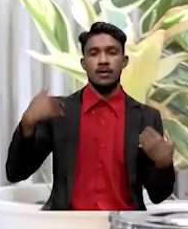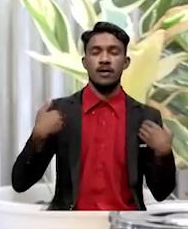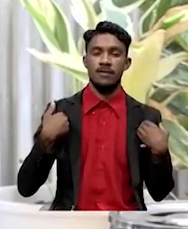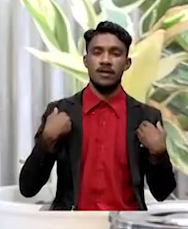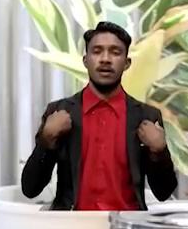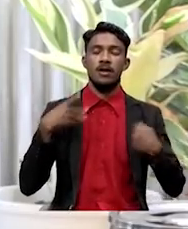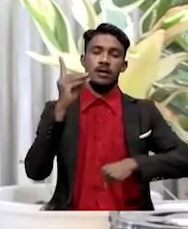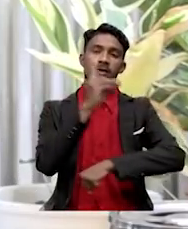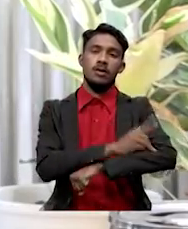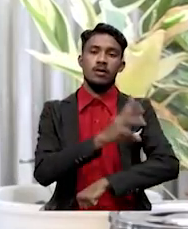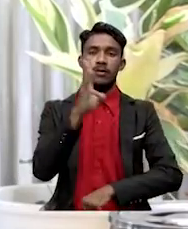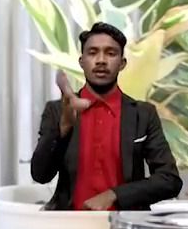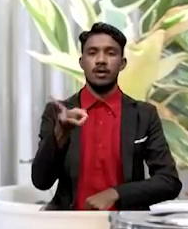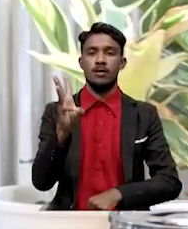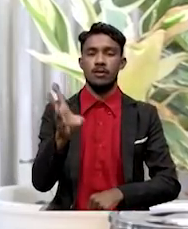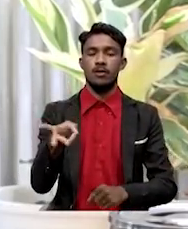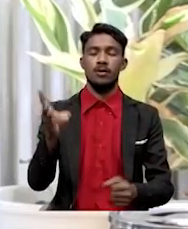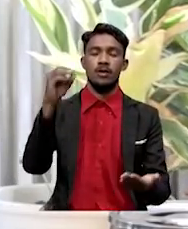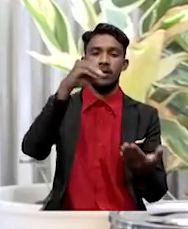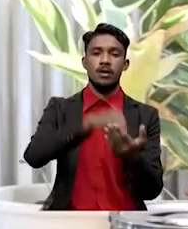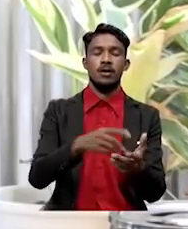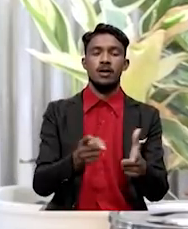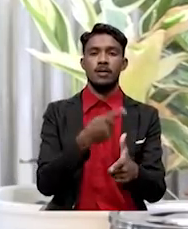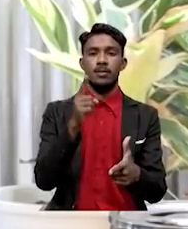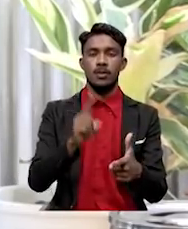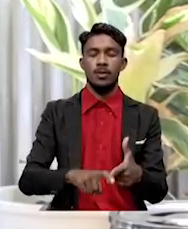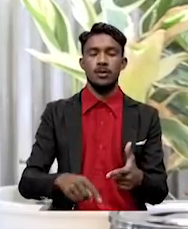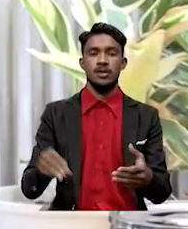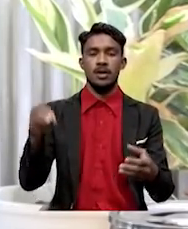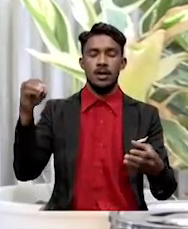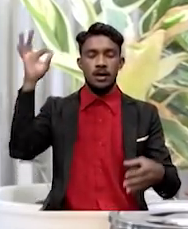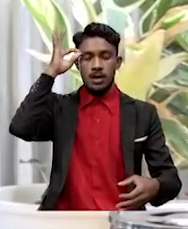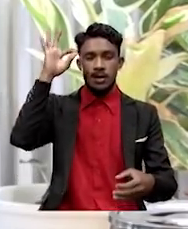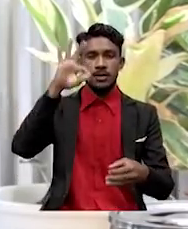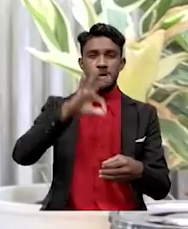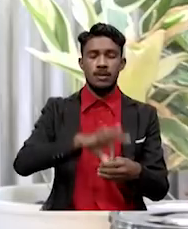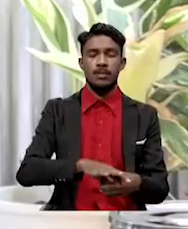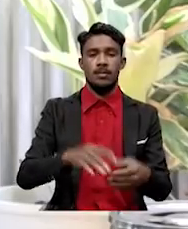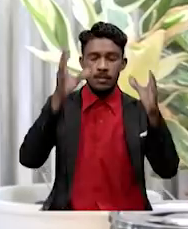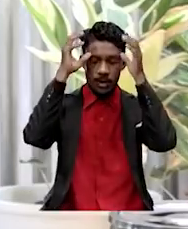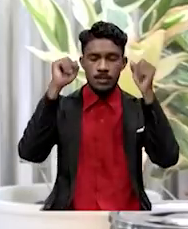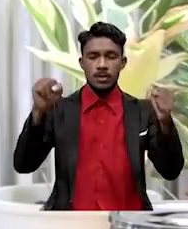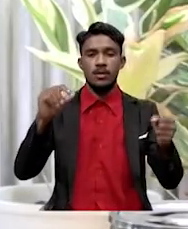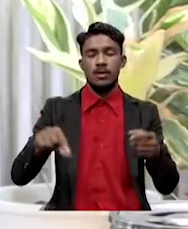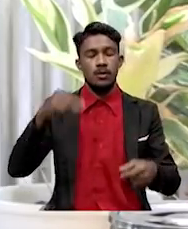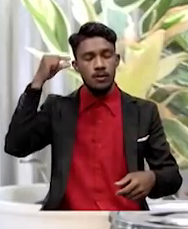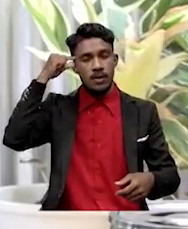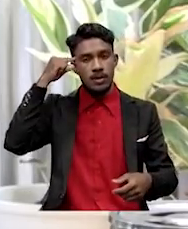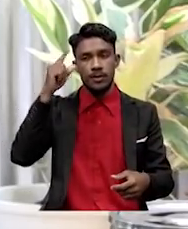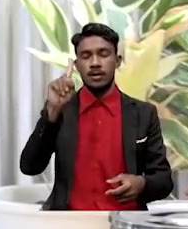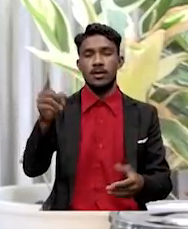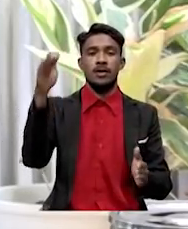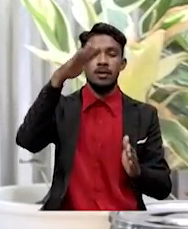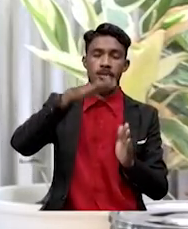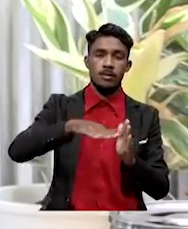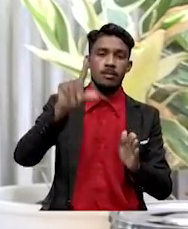loron nenulo nialara depois de eleição parlamentar. Ou governo ida mono, governo ida todo. Sai fila